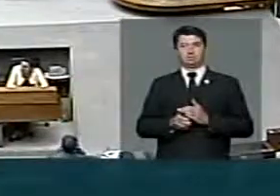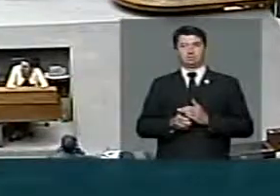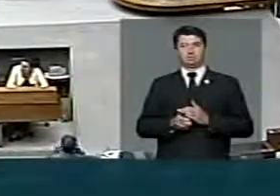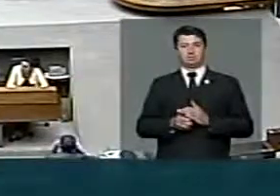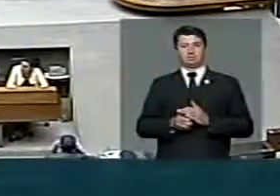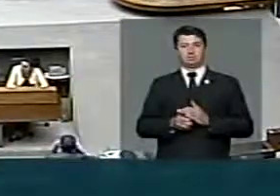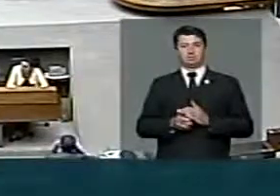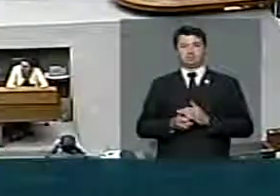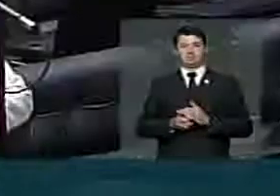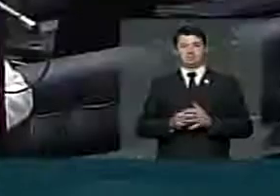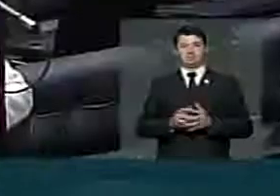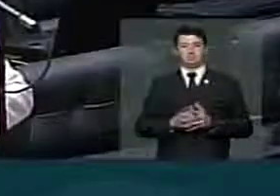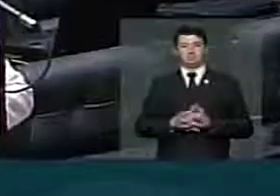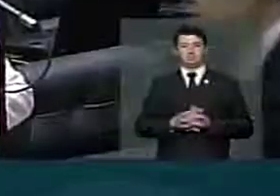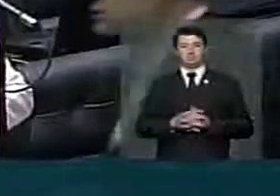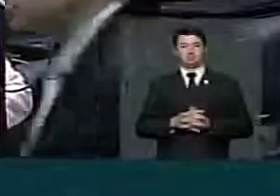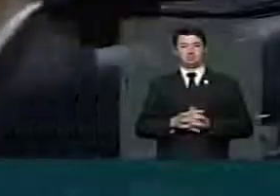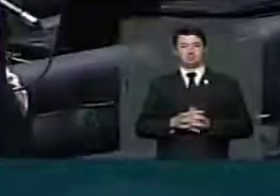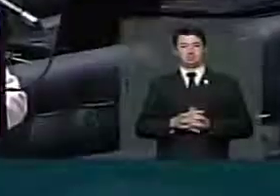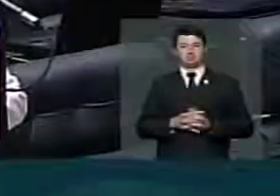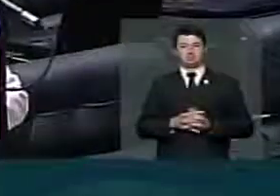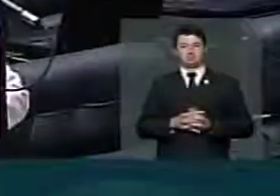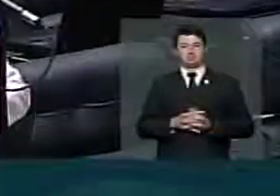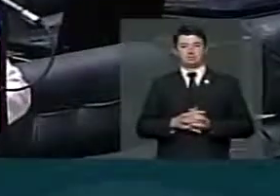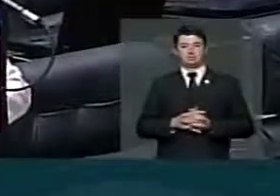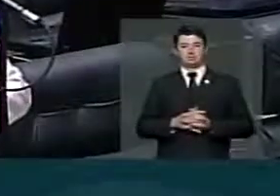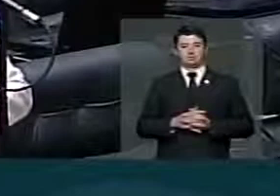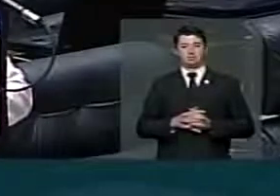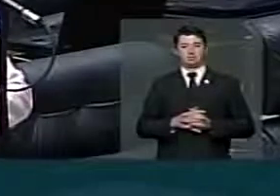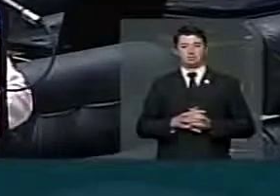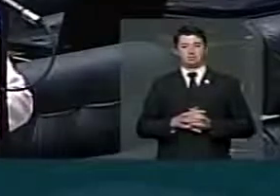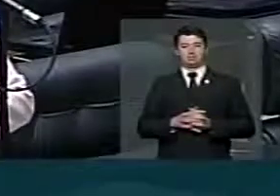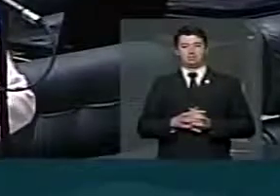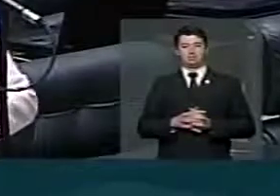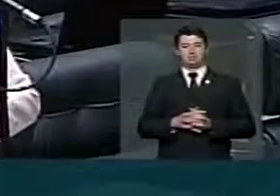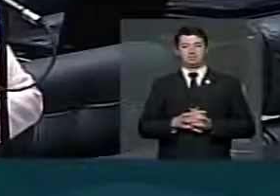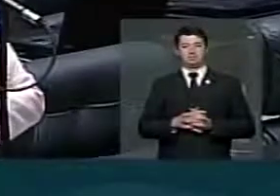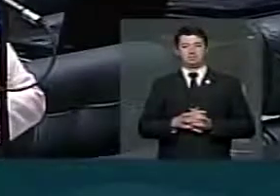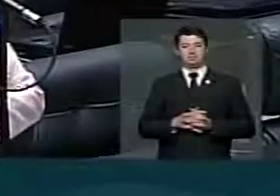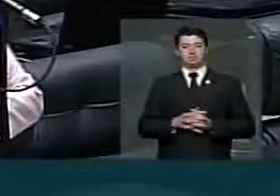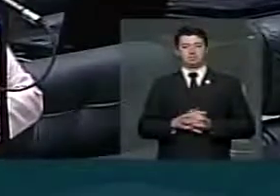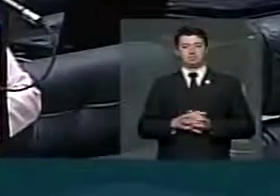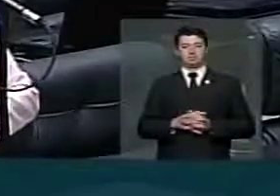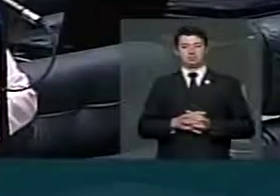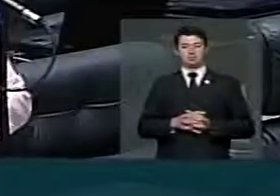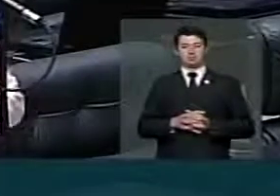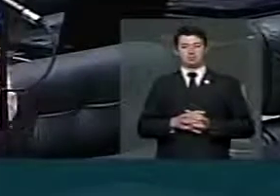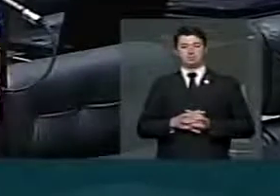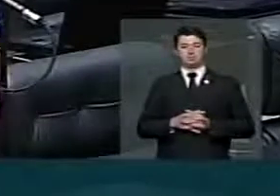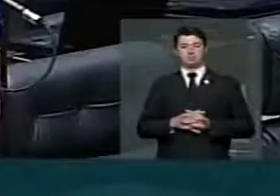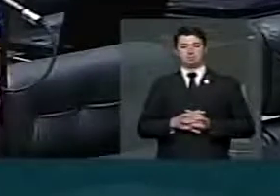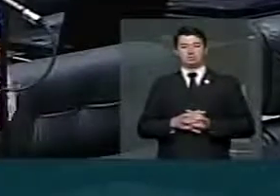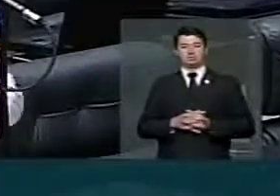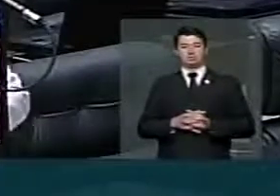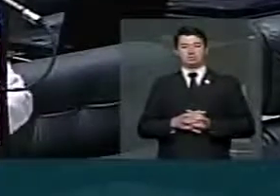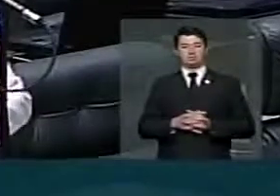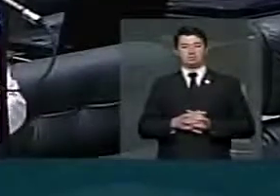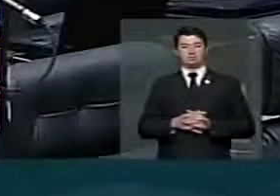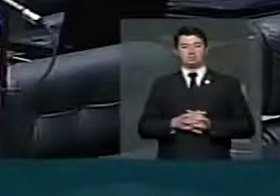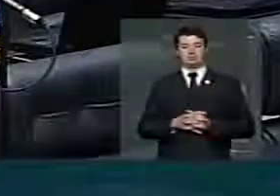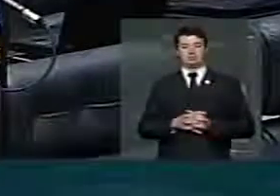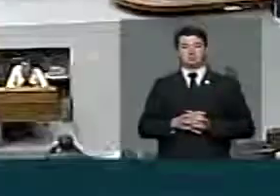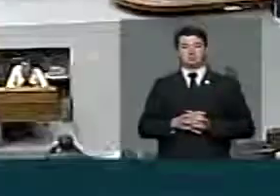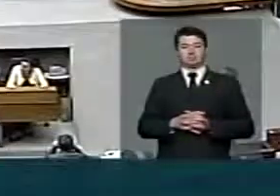regimento. 3 minutos improrrogáveis. Aliás, o líder já os teve os 3 minutos. Agora é o próximo